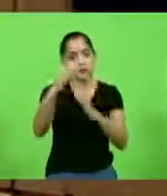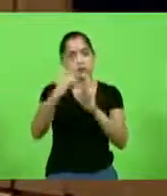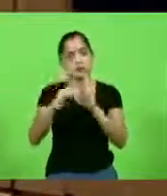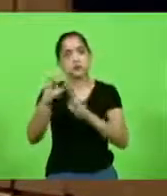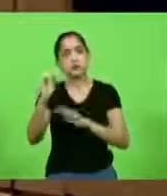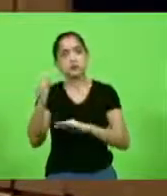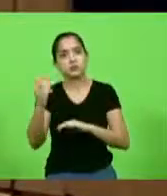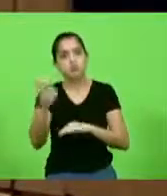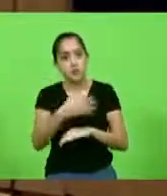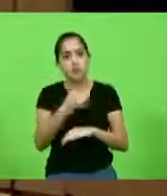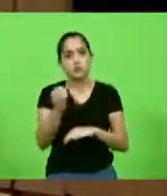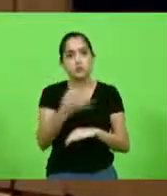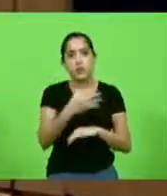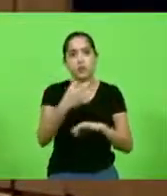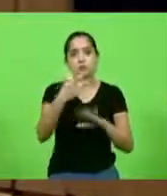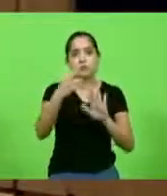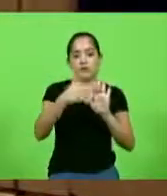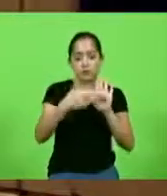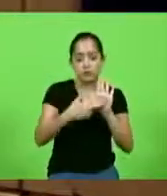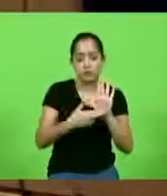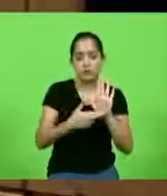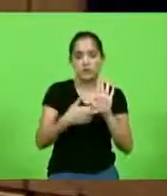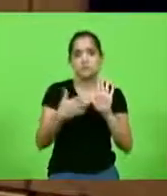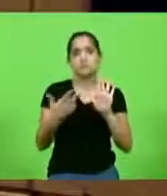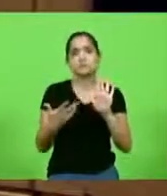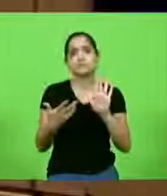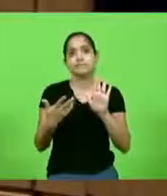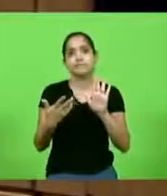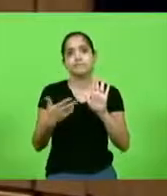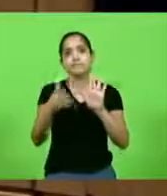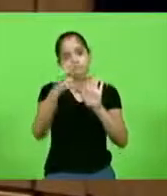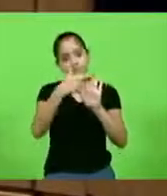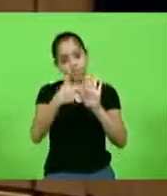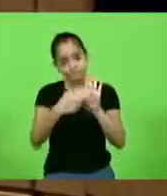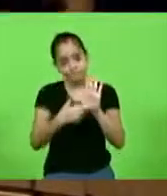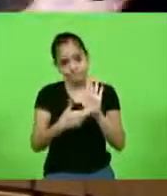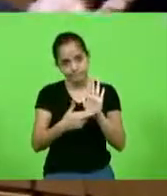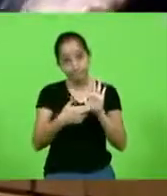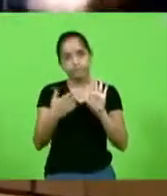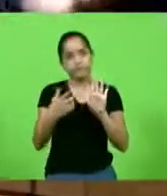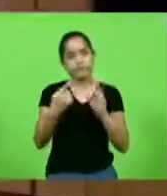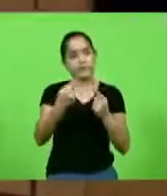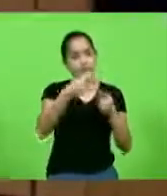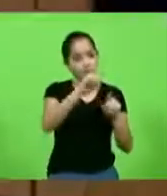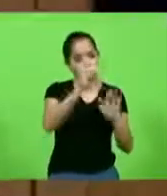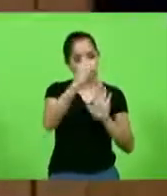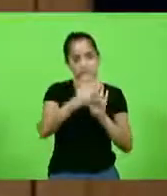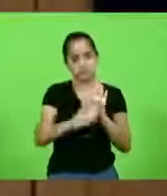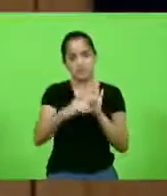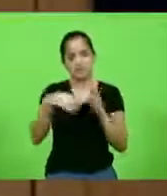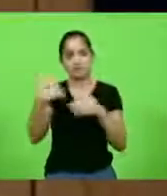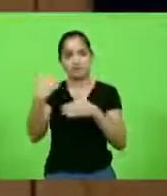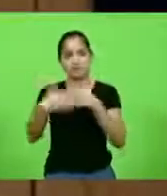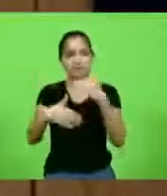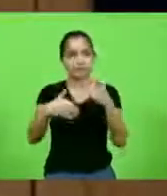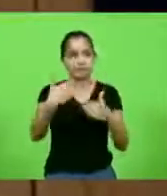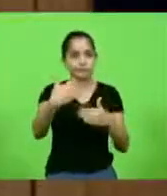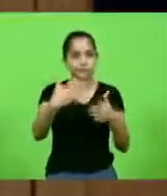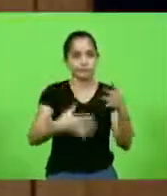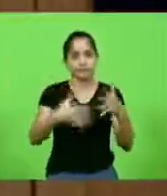vir a regulamentação do decreto, aí a regulamentação do decreto vai contra o decreto, assim,